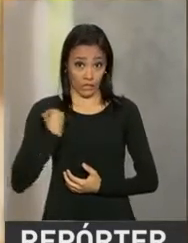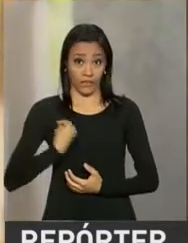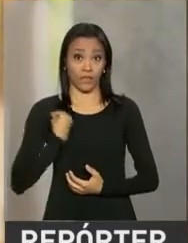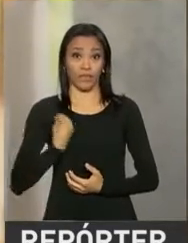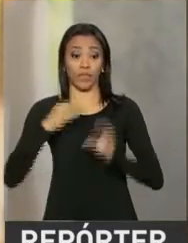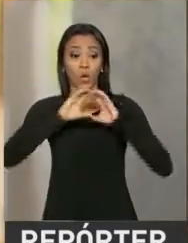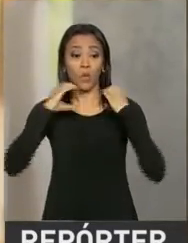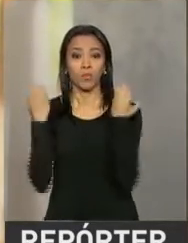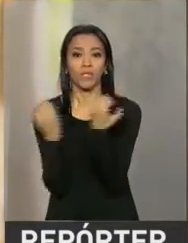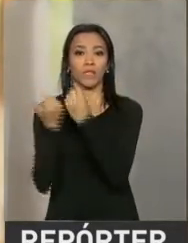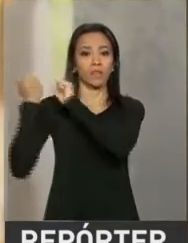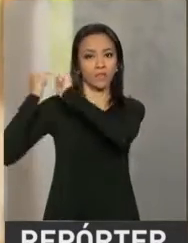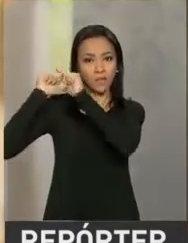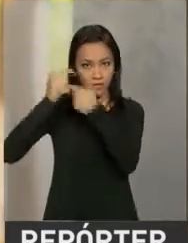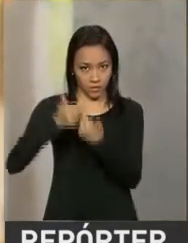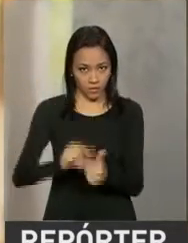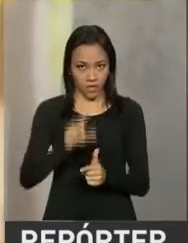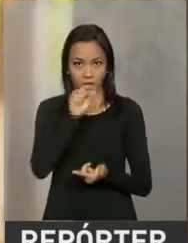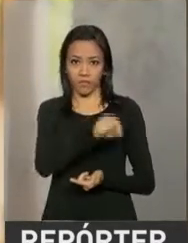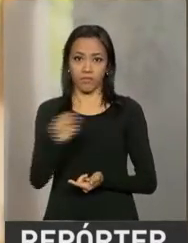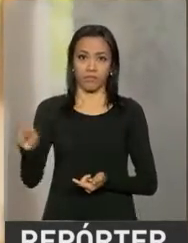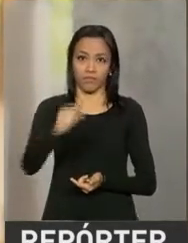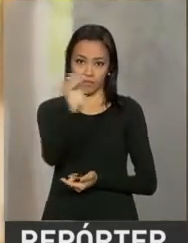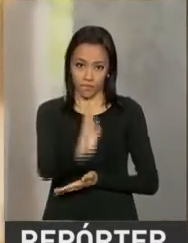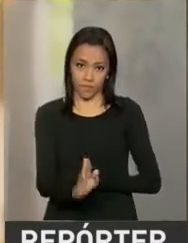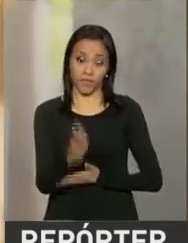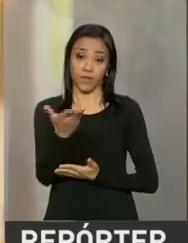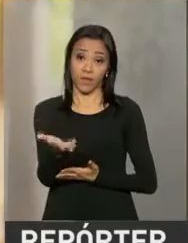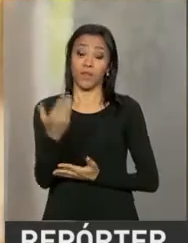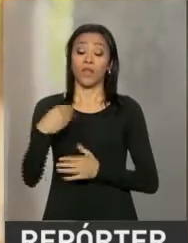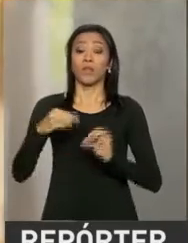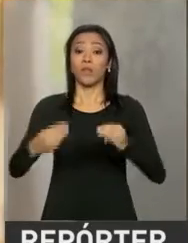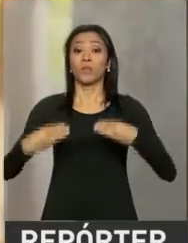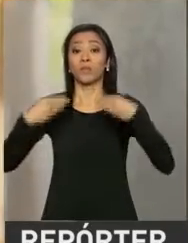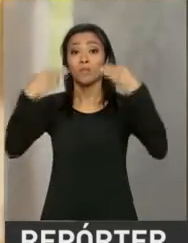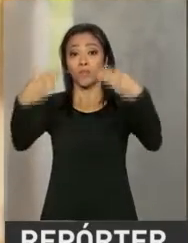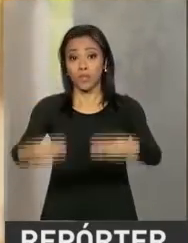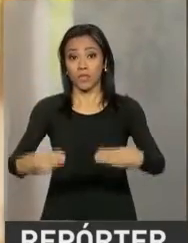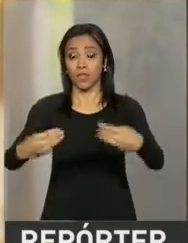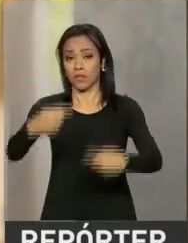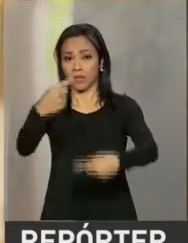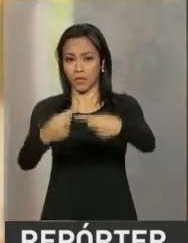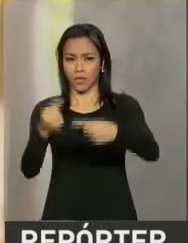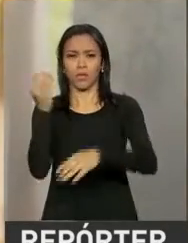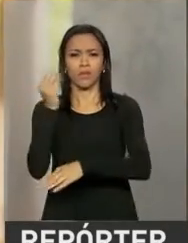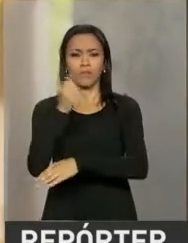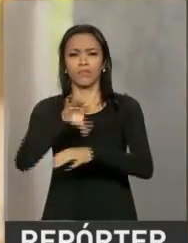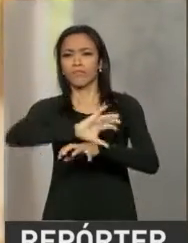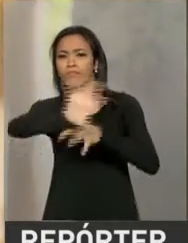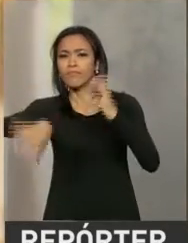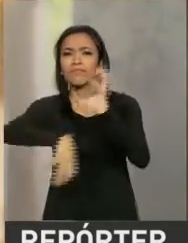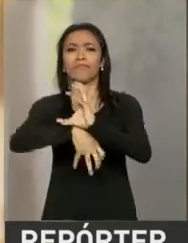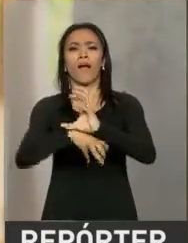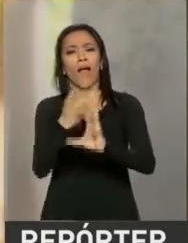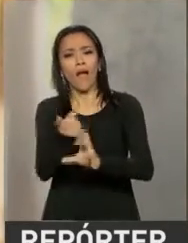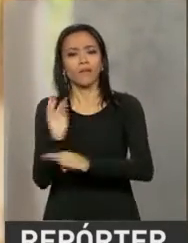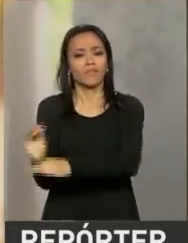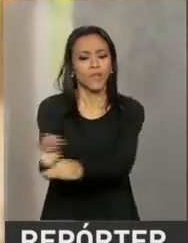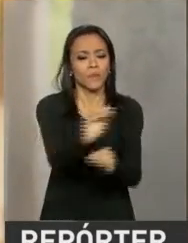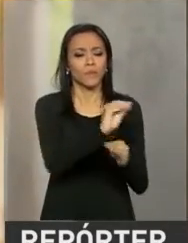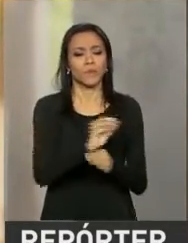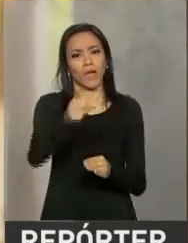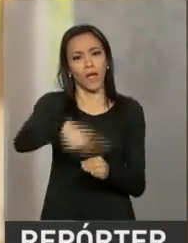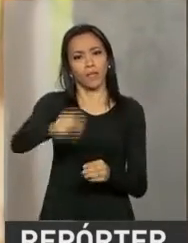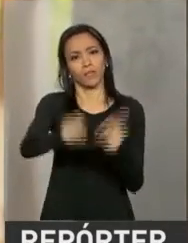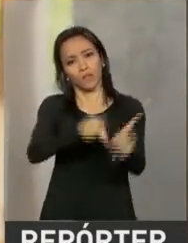comunidades tradicionais e o ministério do meio ambiente desenvolve políticas públicas para fortalecer as atividades dessas populações e